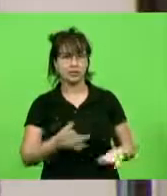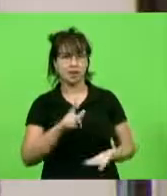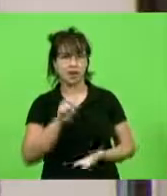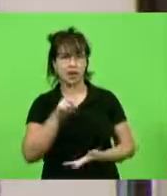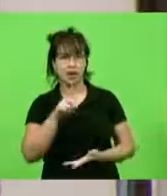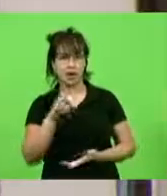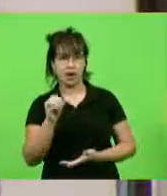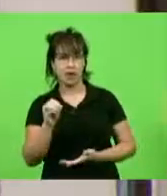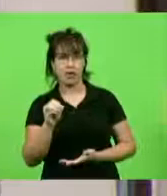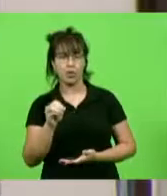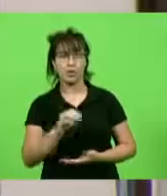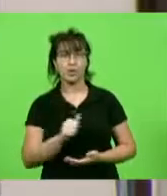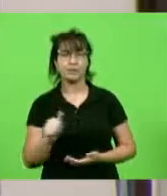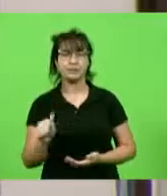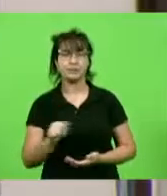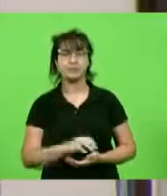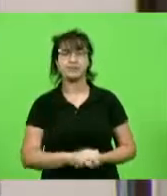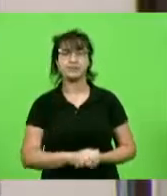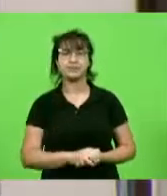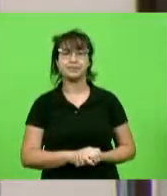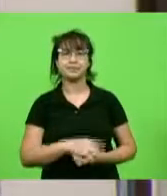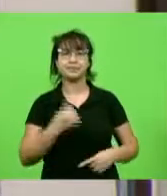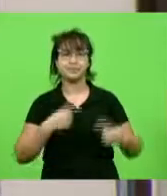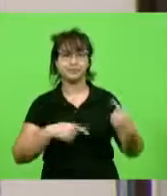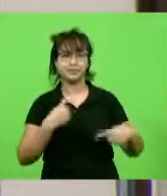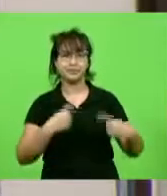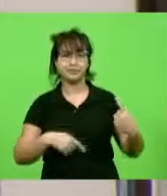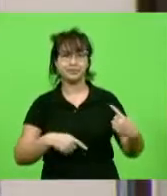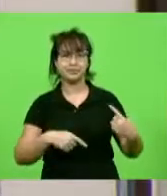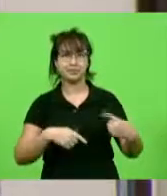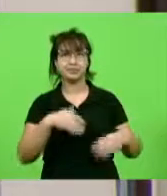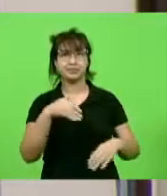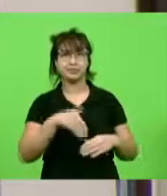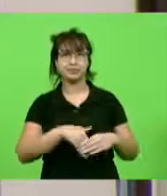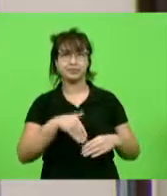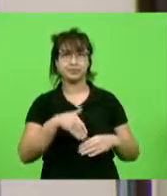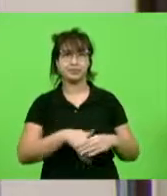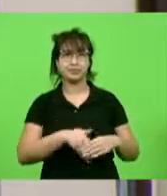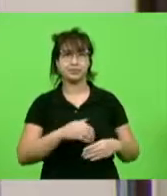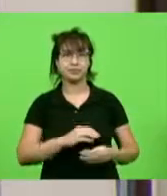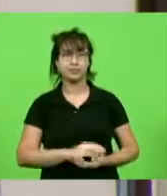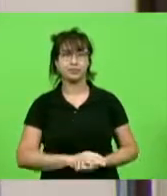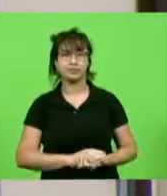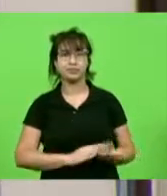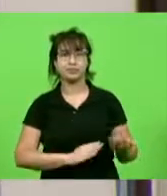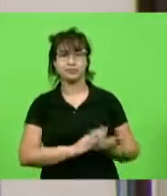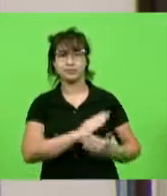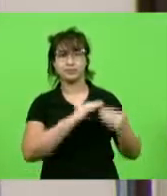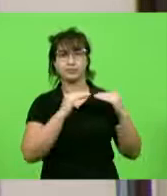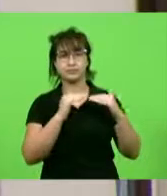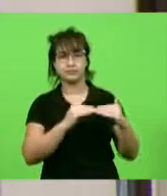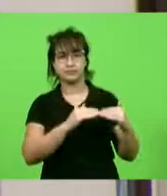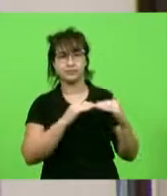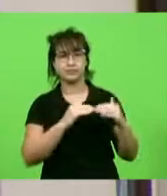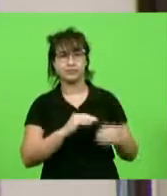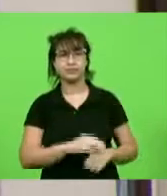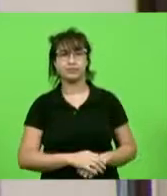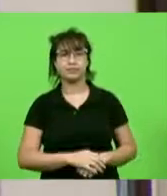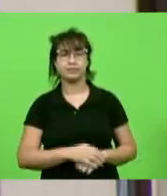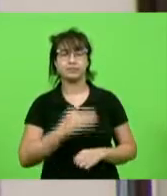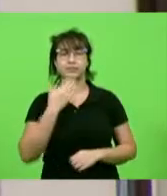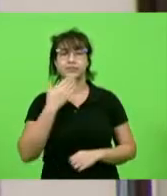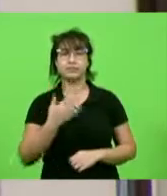em discussão. Não havendo quem queira discutir, em votação, deputados que aprovam permaneçam como se encontra. Aprovado por unanimidade,